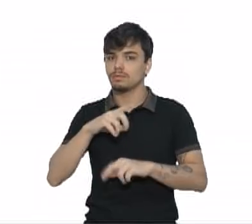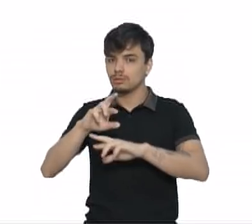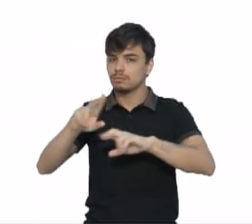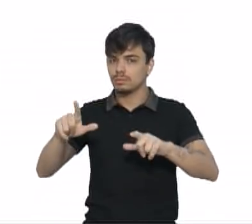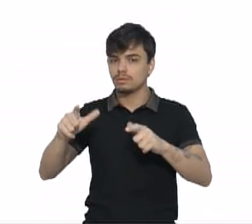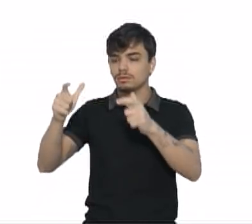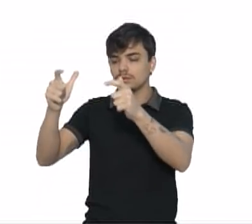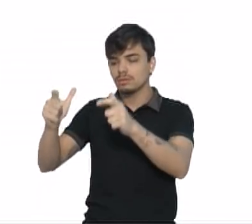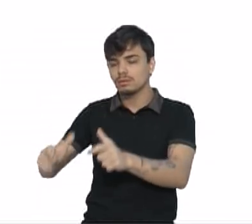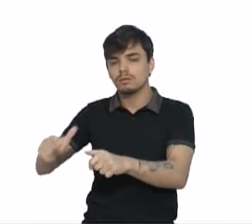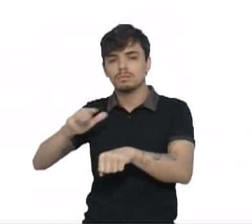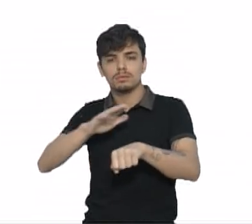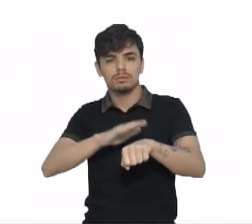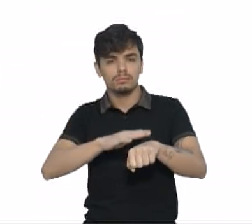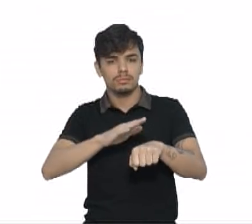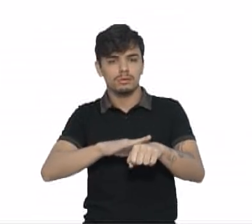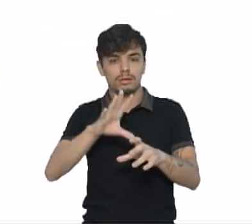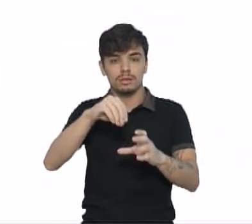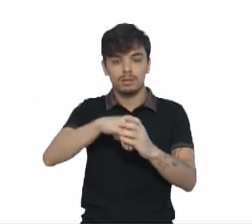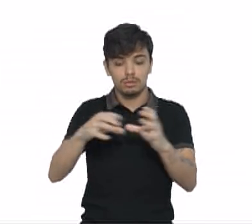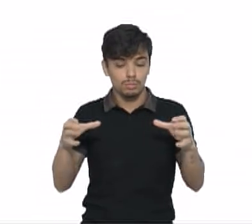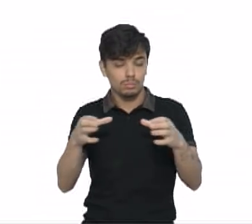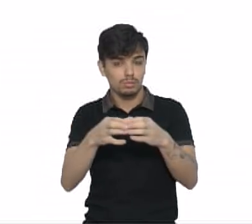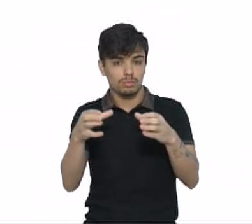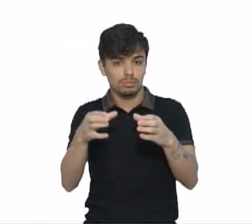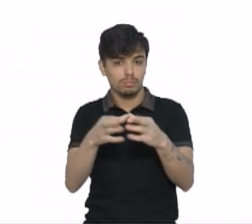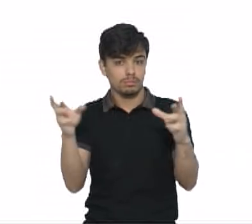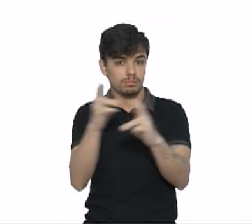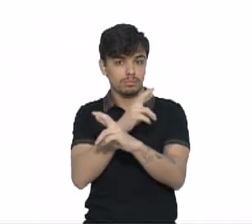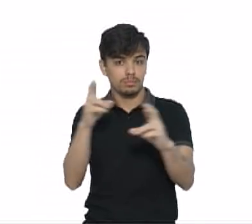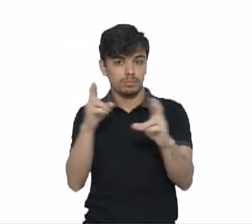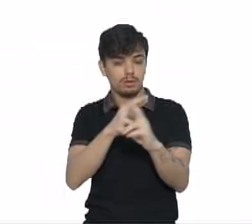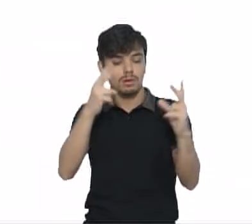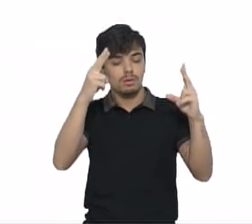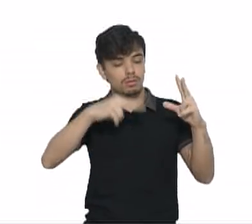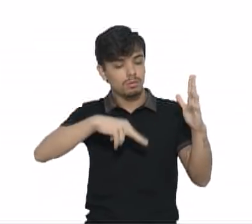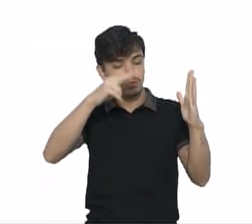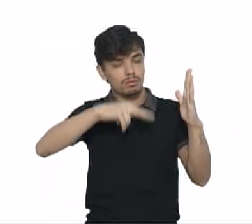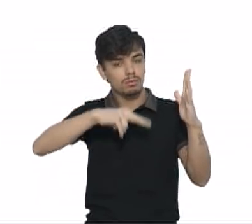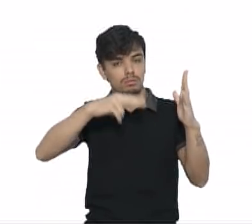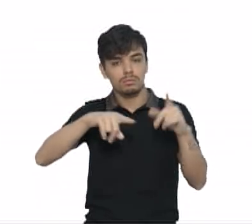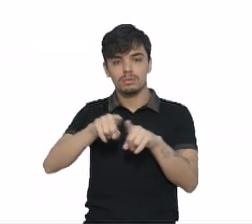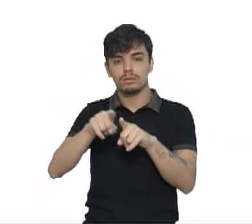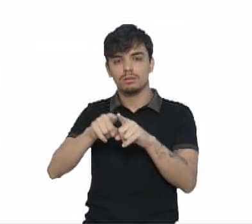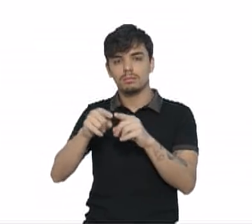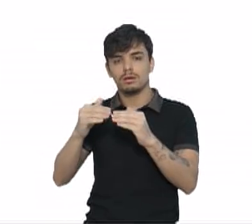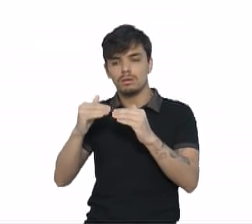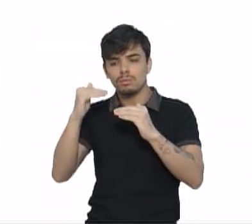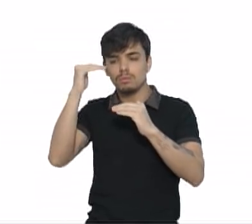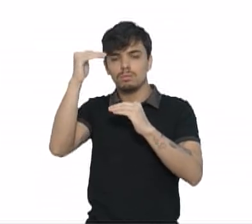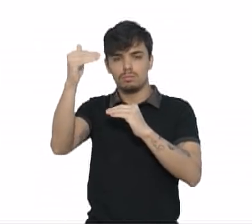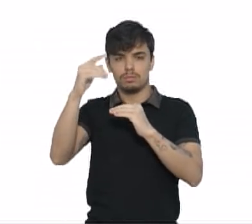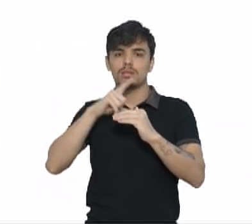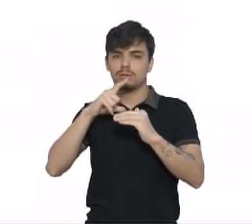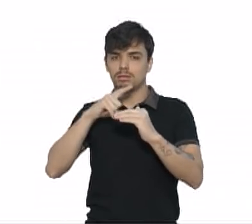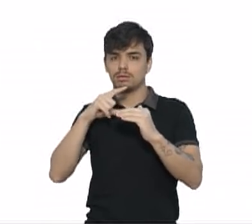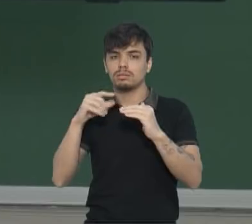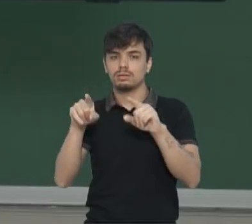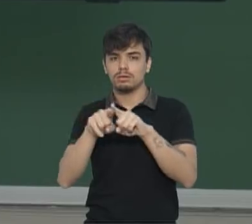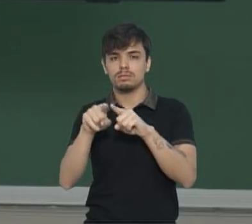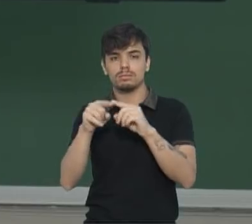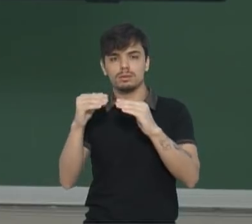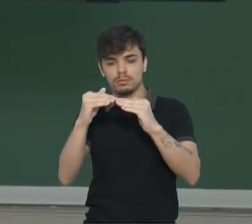e espaço dentro do próprio grupo e em relação às fontes que a gente analisa, que tem fontes que são posteriores a determinado fato ou